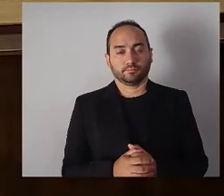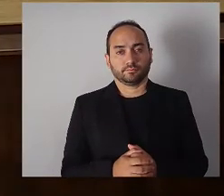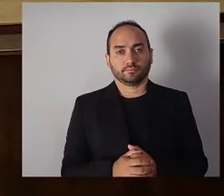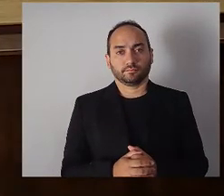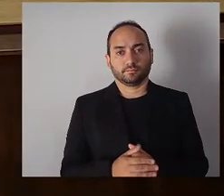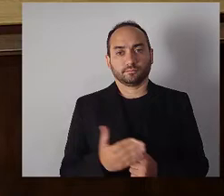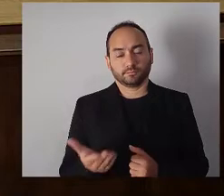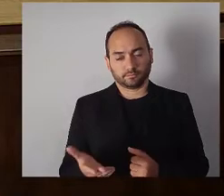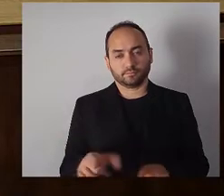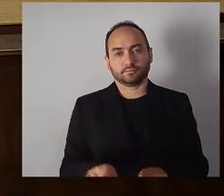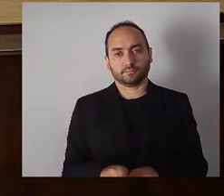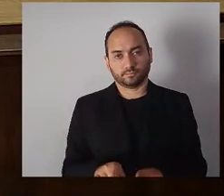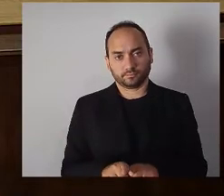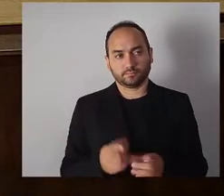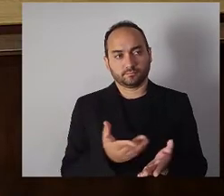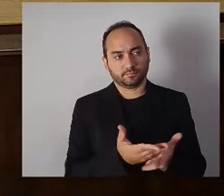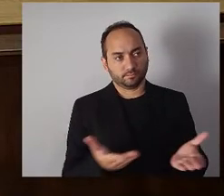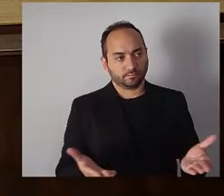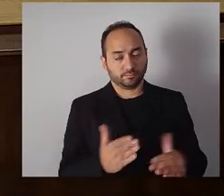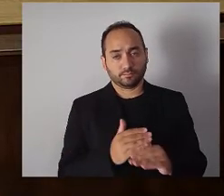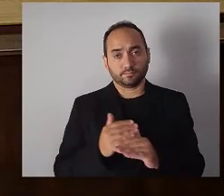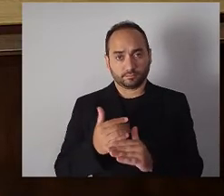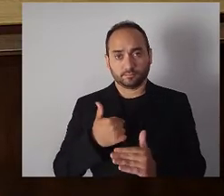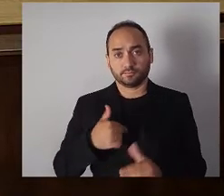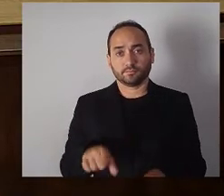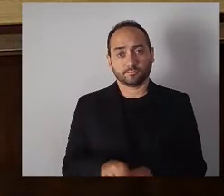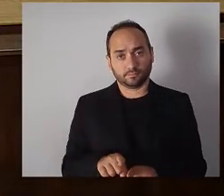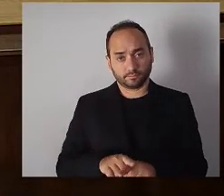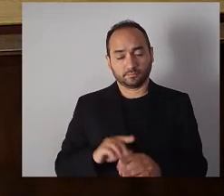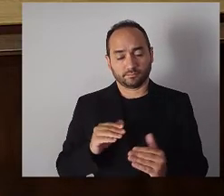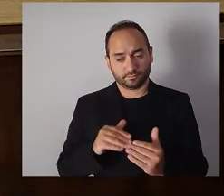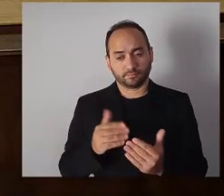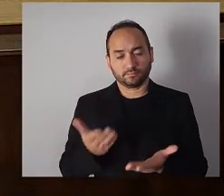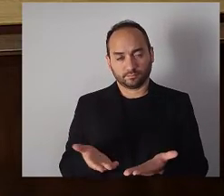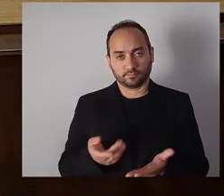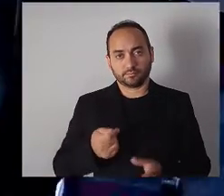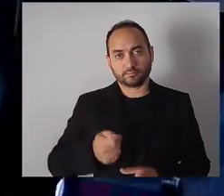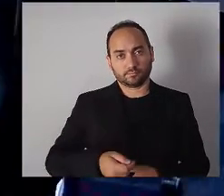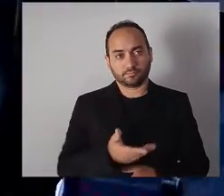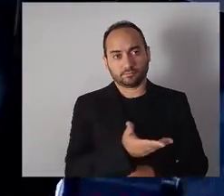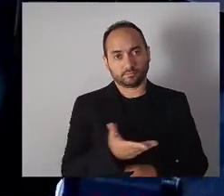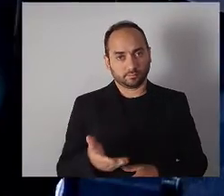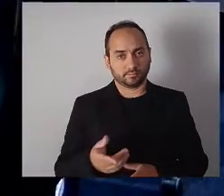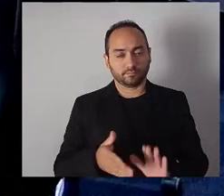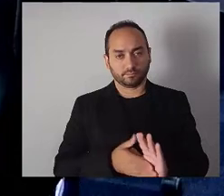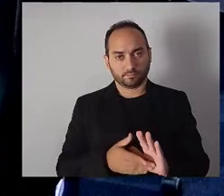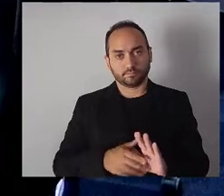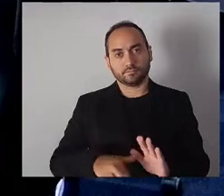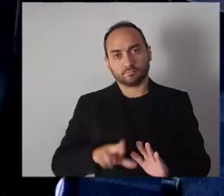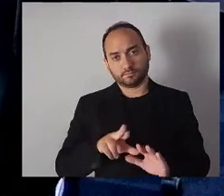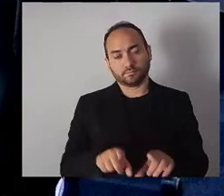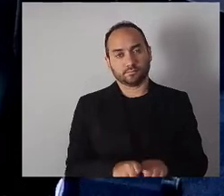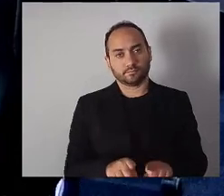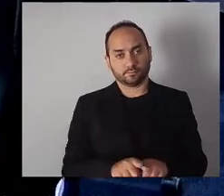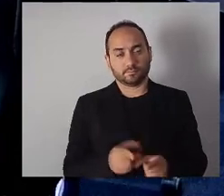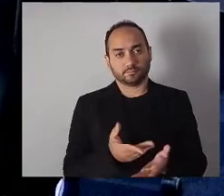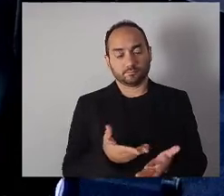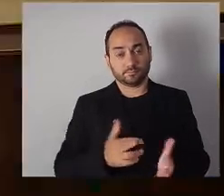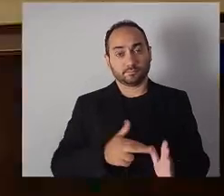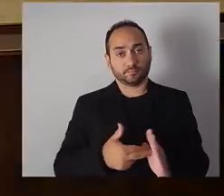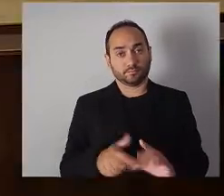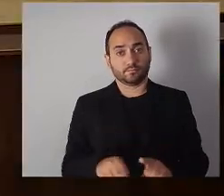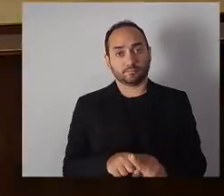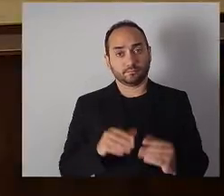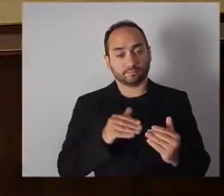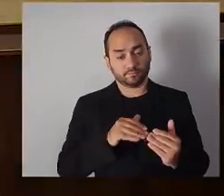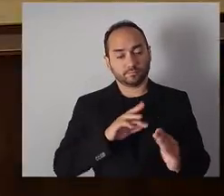Vossa Excelência também, como os demais, e eu também me filio ao posicionamento dos demais, o próprio relator. Isso. Também. Pelo acolhimento. Eu acompanho, porque